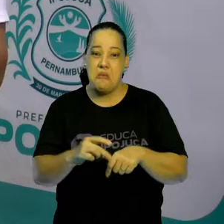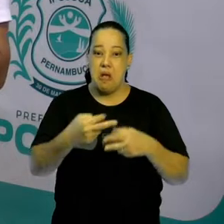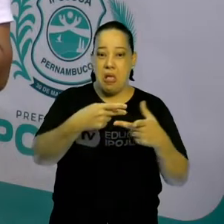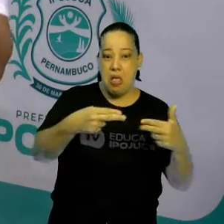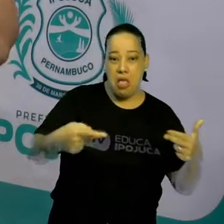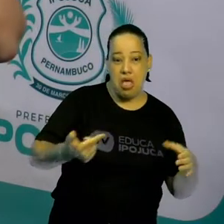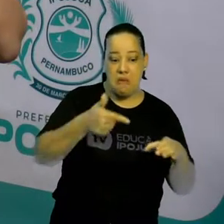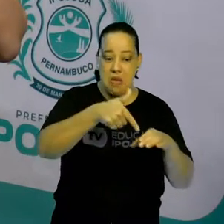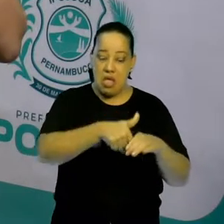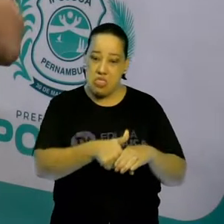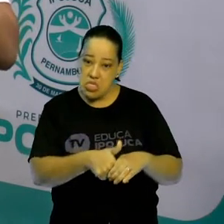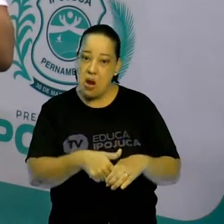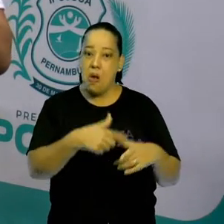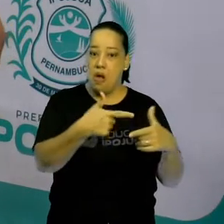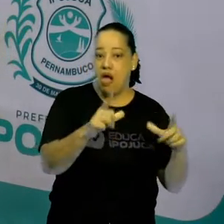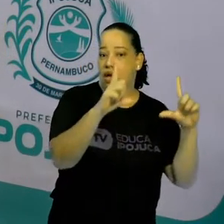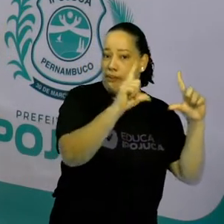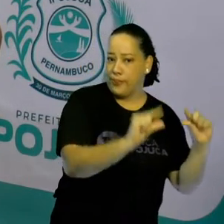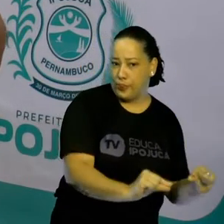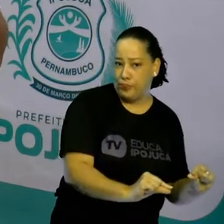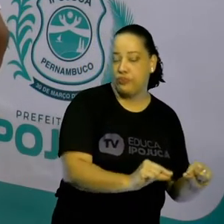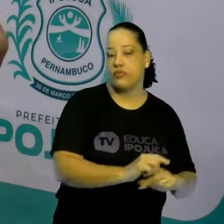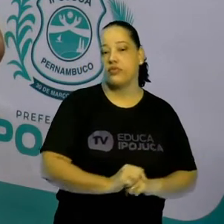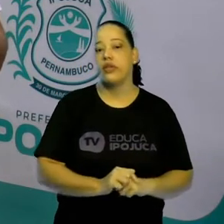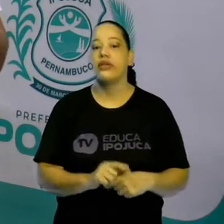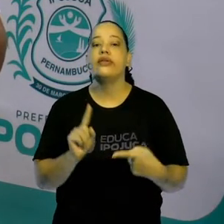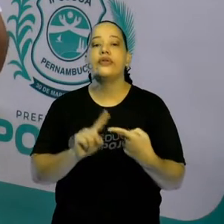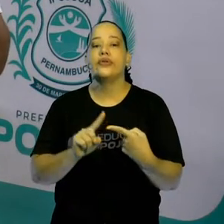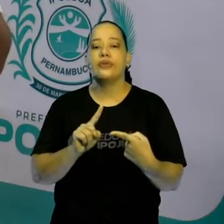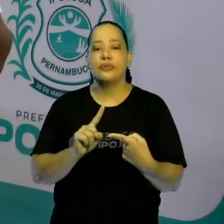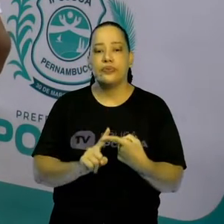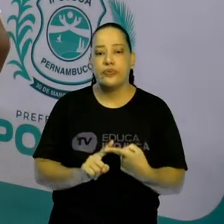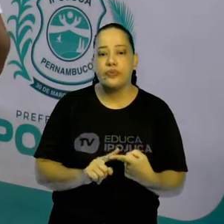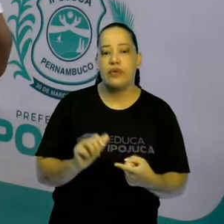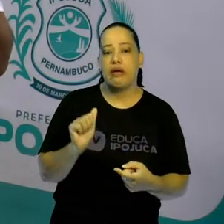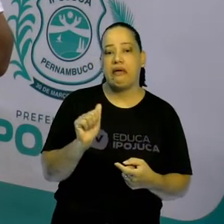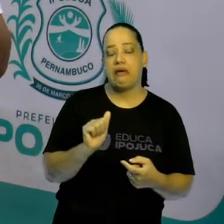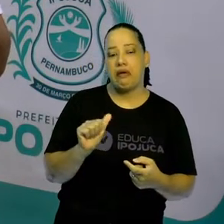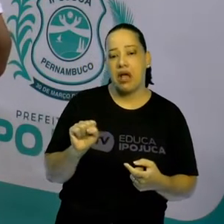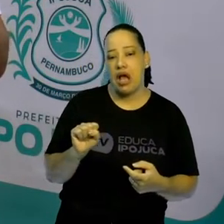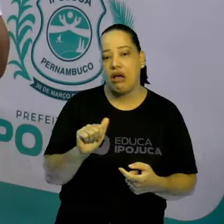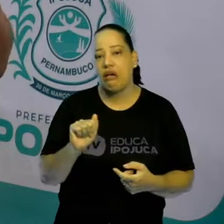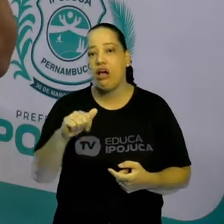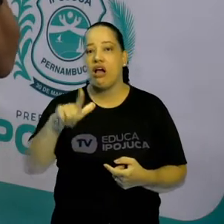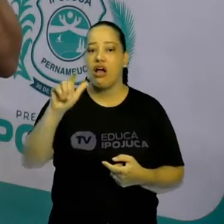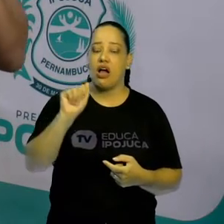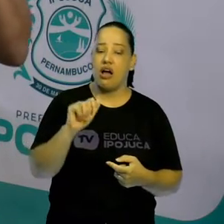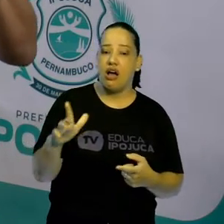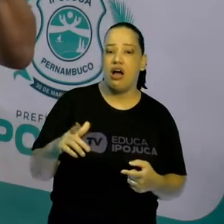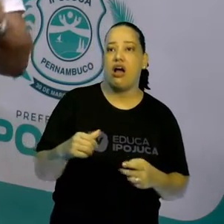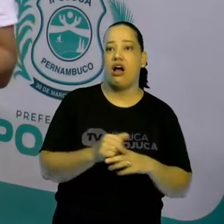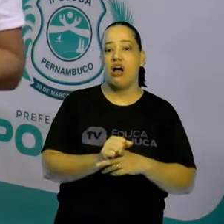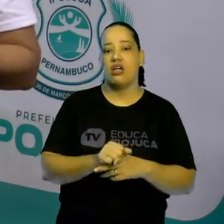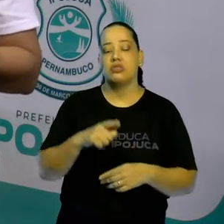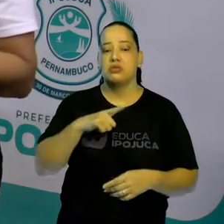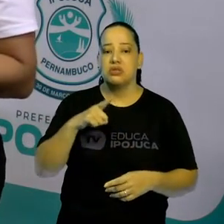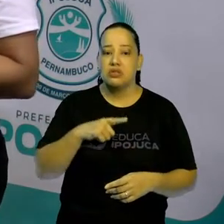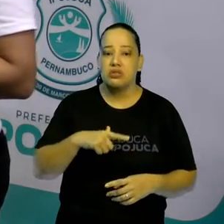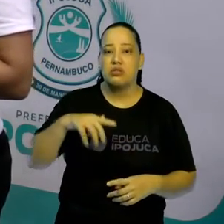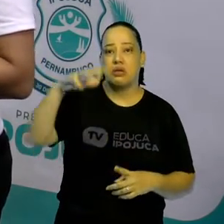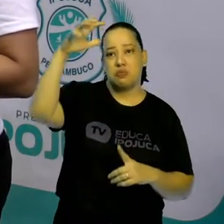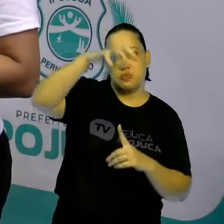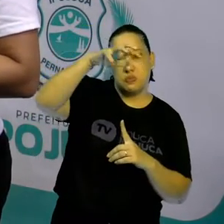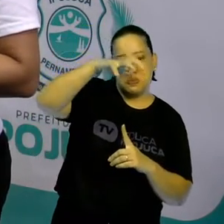outros. Diminui a emissão de gases que podem ocasionar o efeito estufa maléfico para a